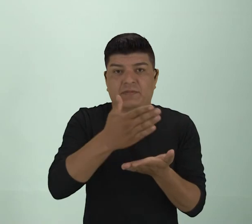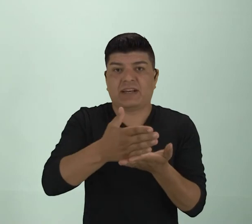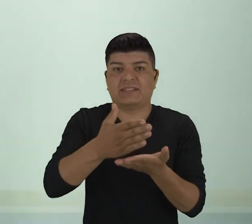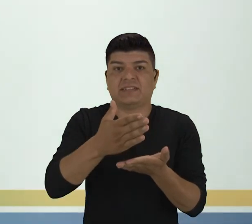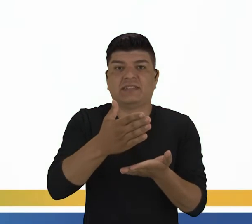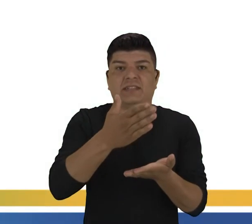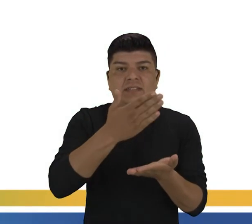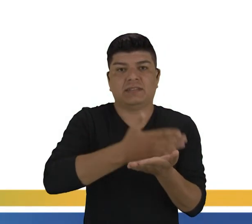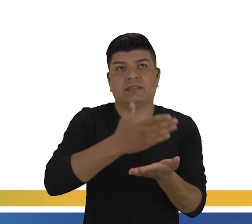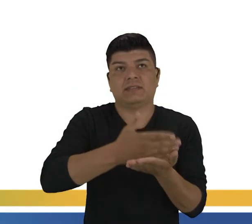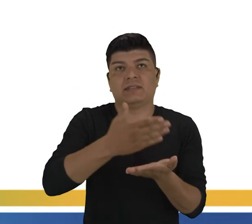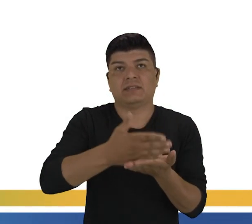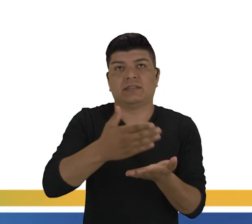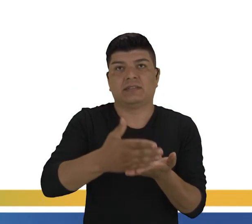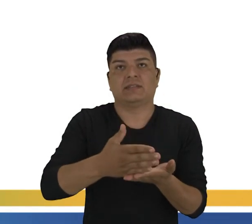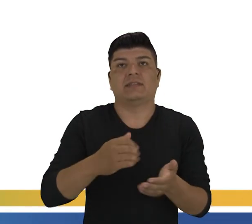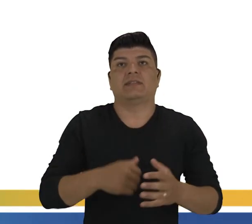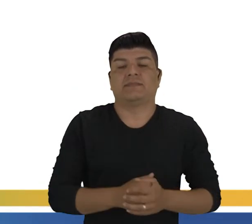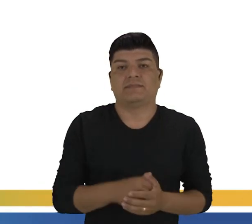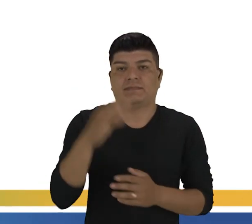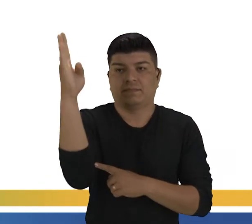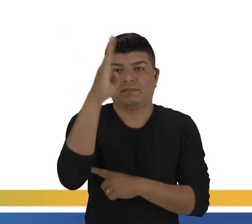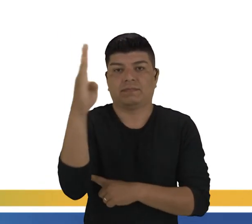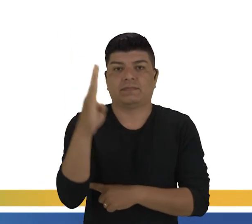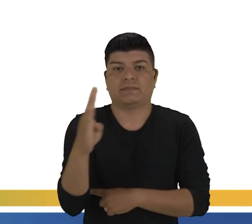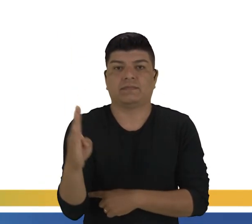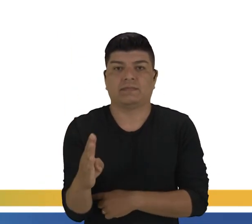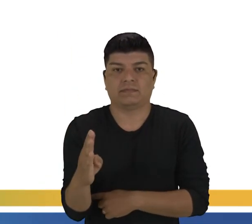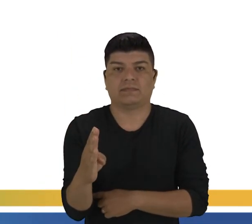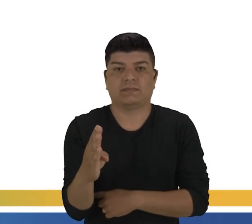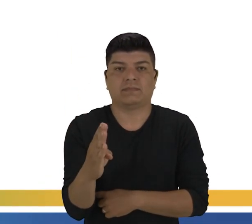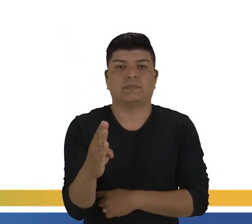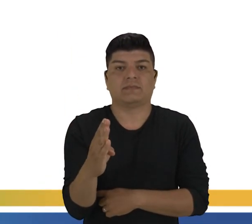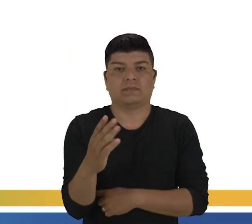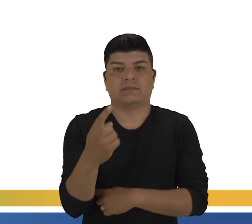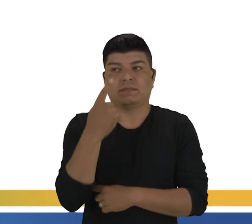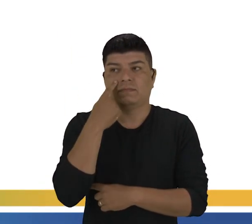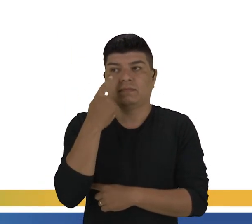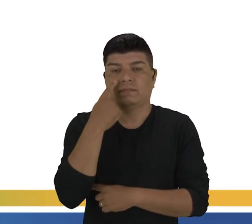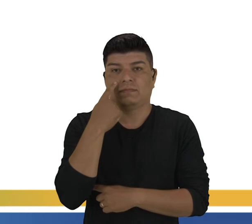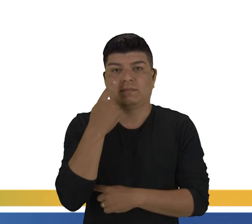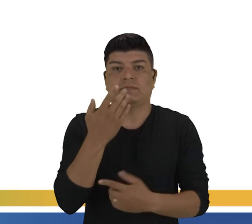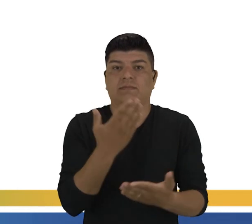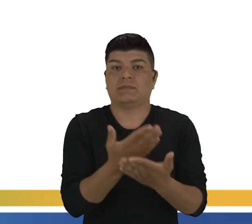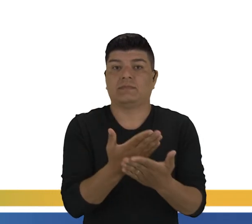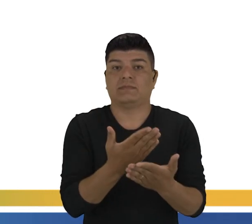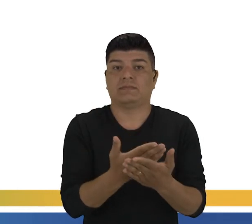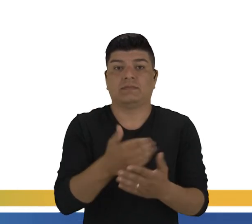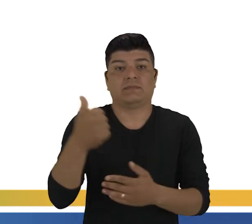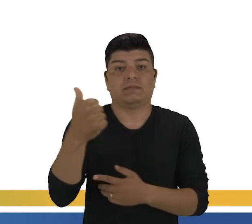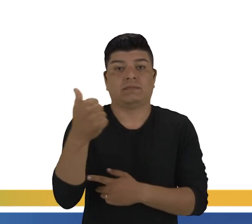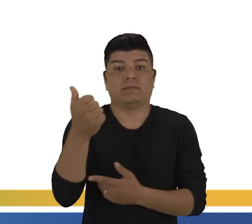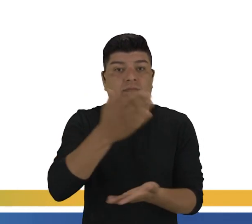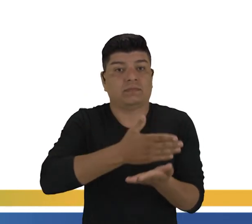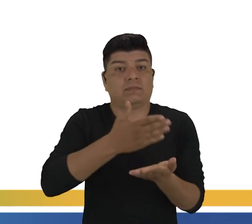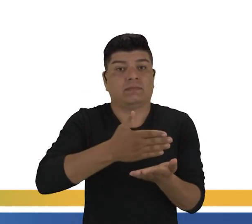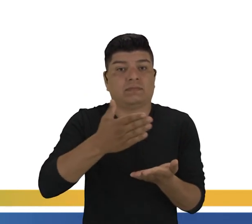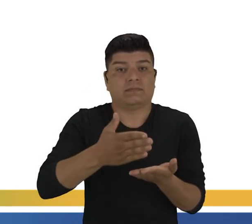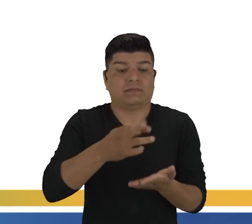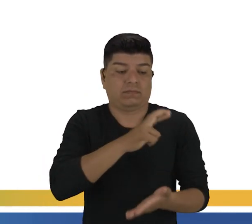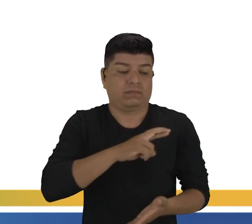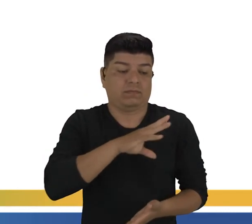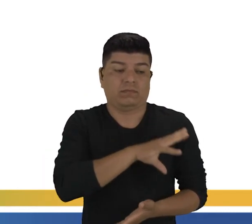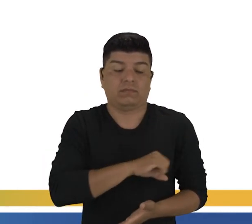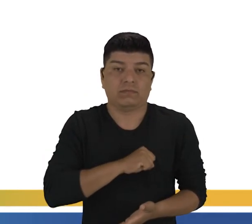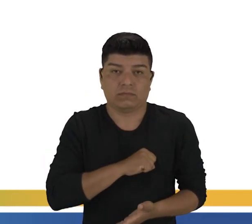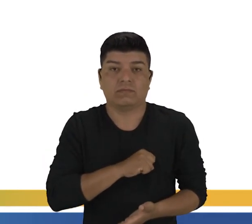os pontos. No Brasil, como a gente viu na nossa aula 9, a primeira fase do estilo romântico teve como